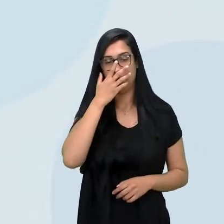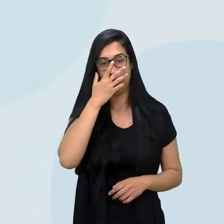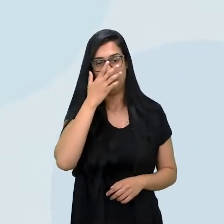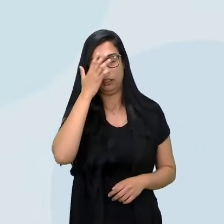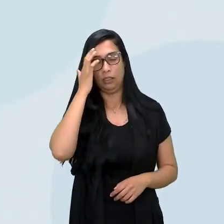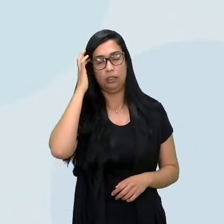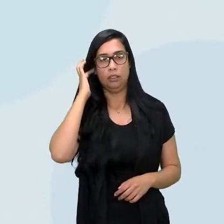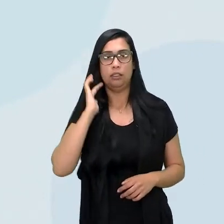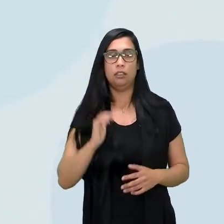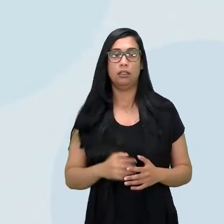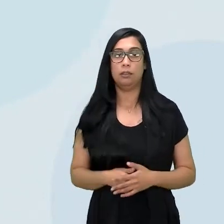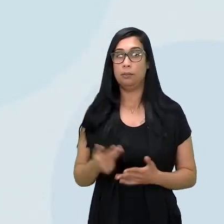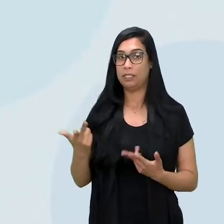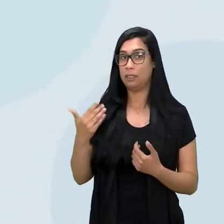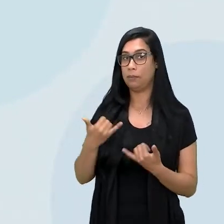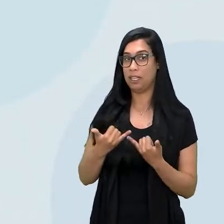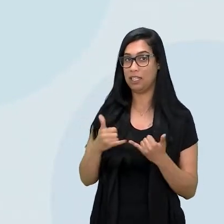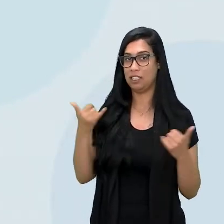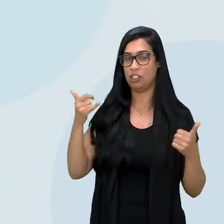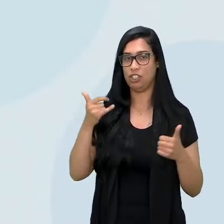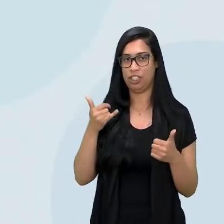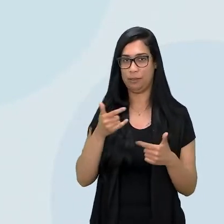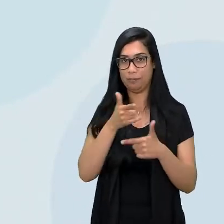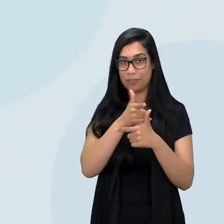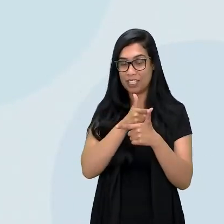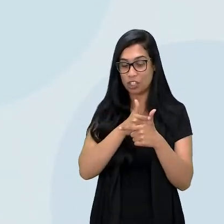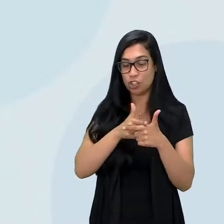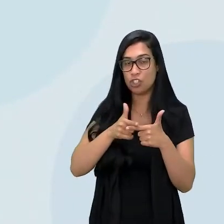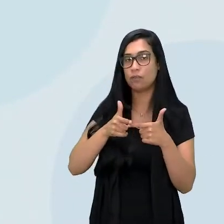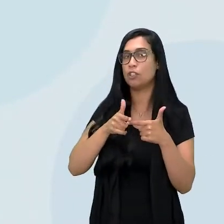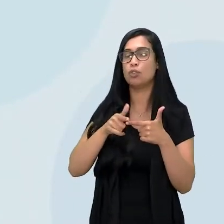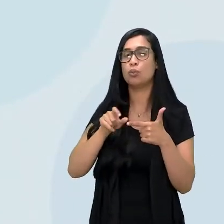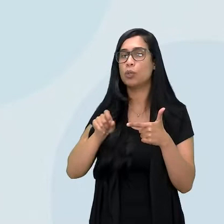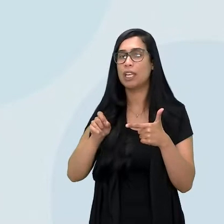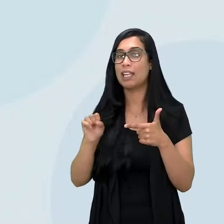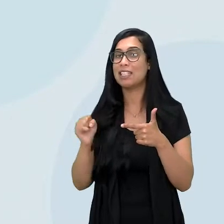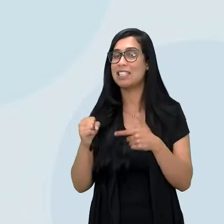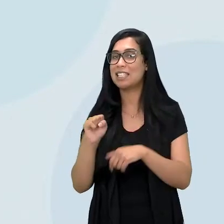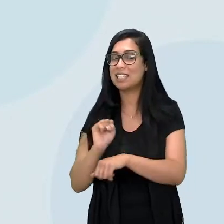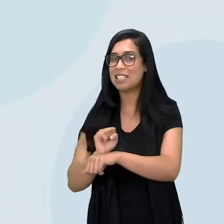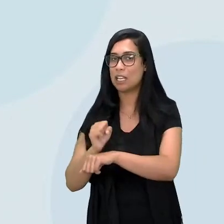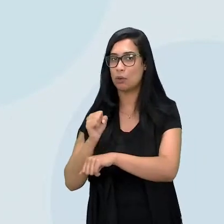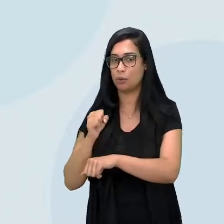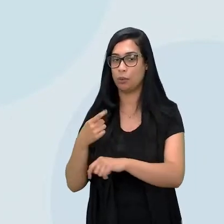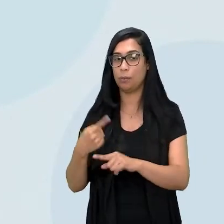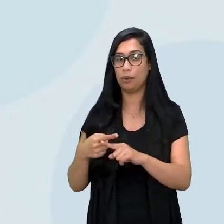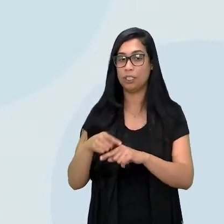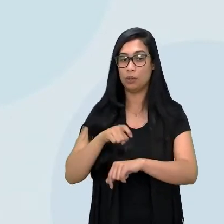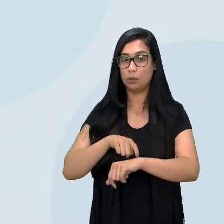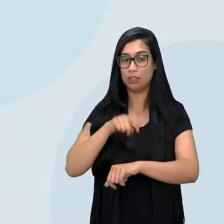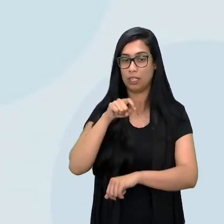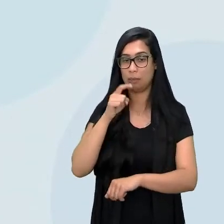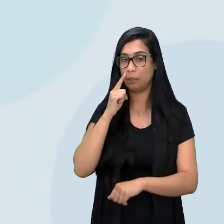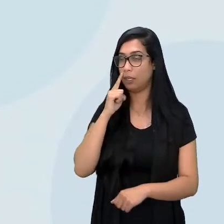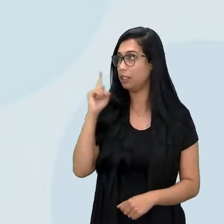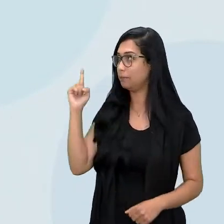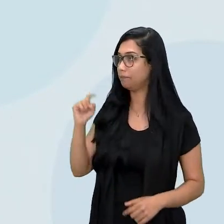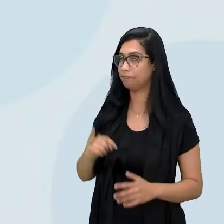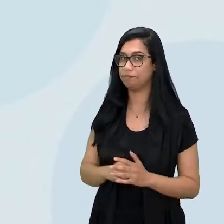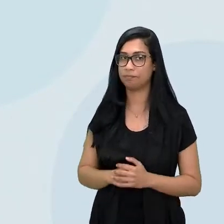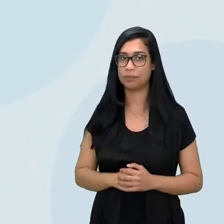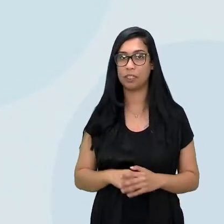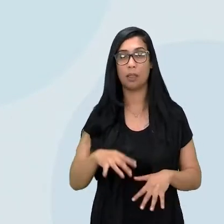energia, dividido pelo segundo, no caso é o tempo, né? Vou pôr aqui tempo. Então, veja que o tempo que está dividindo, por ser uma expressão matemática, ele